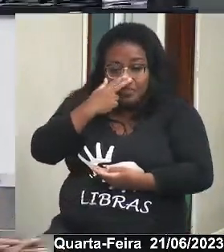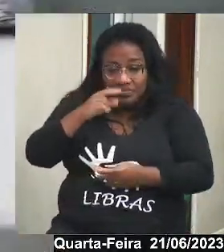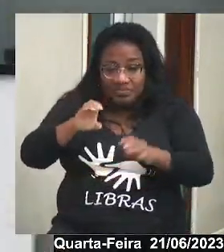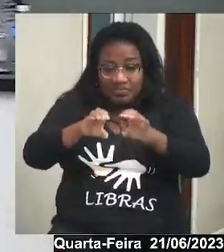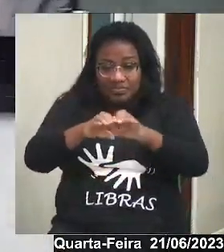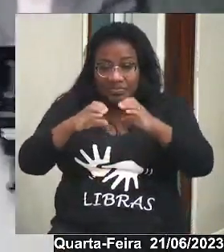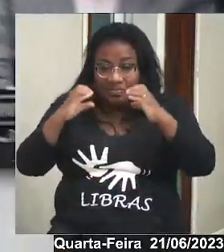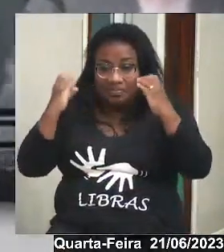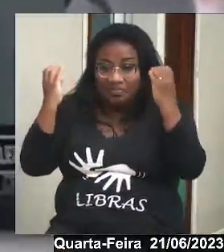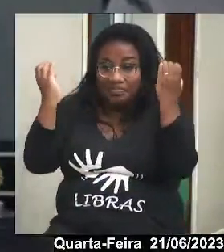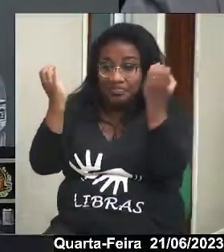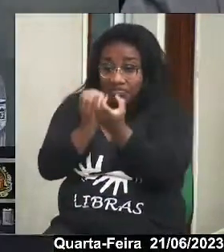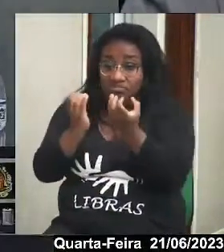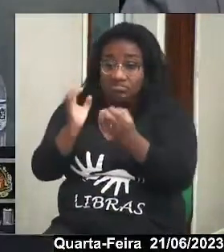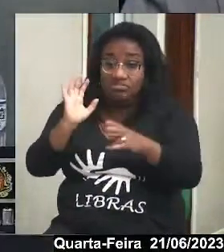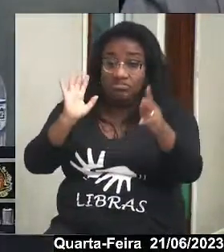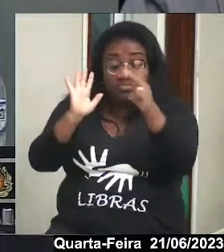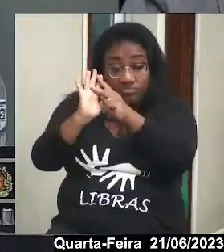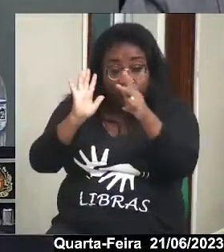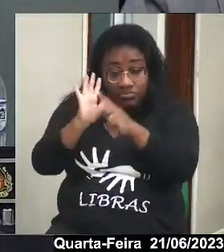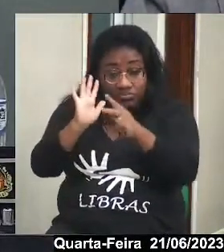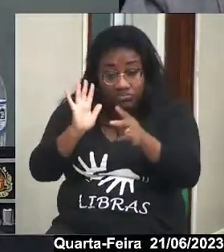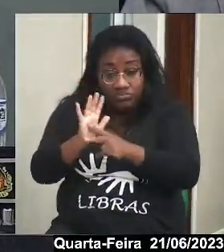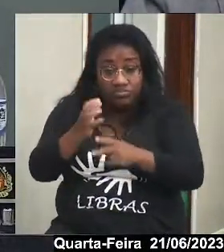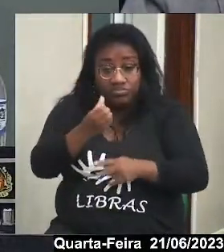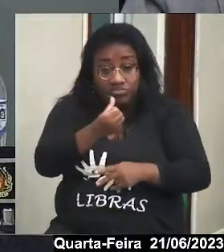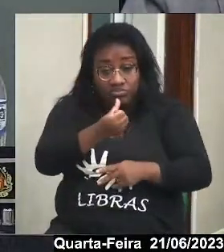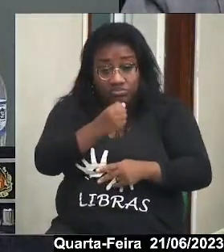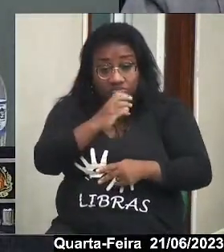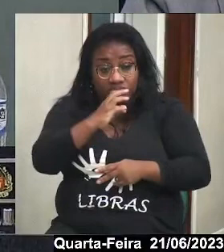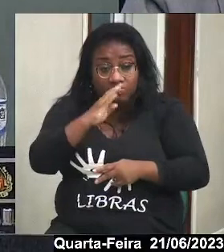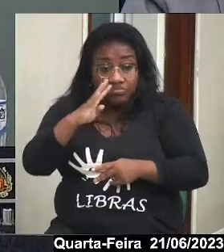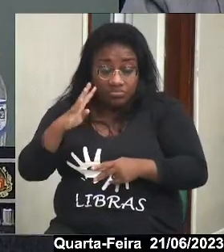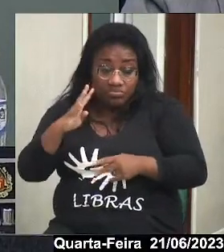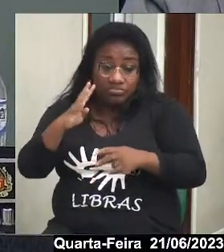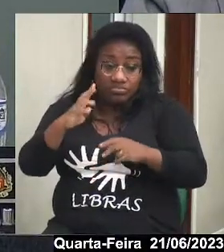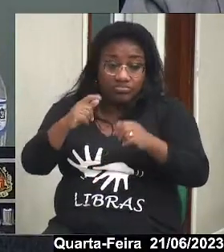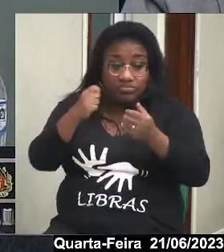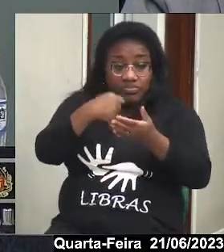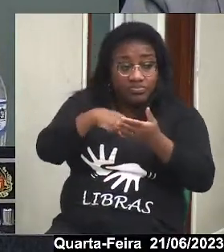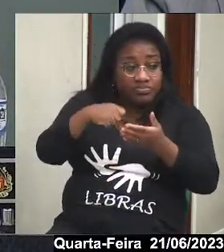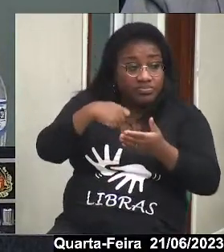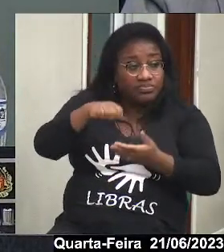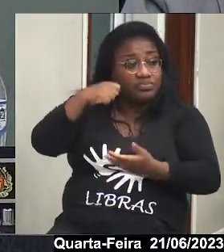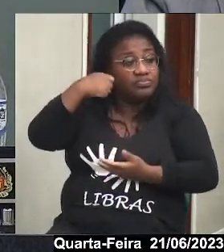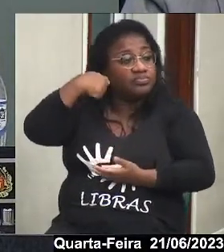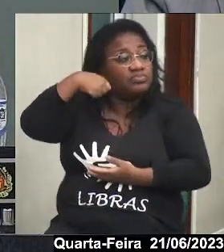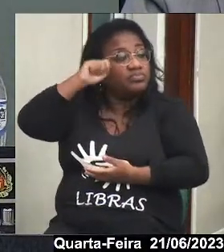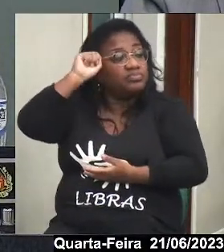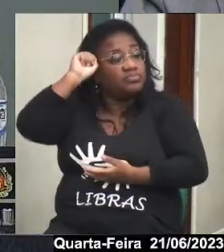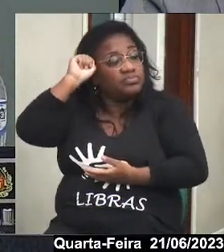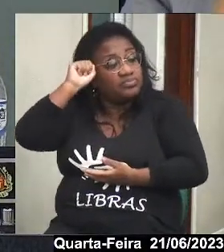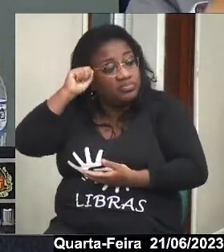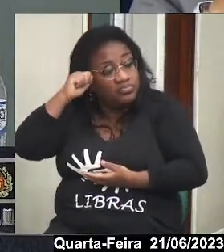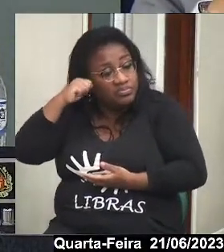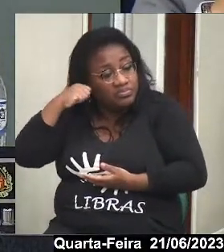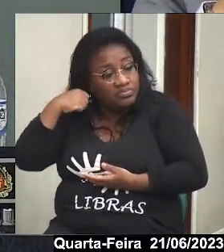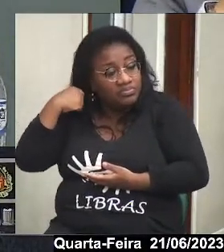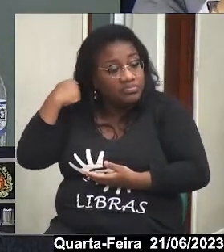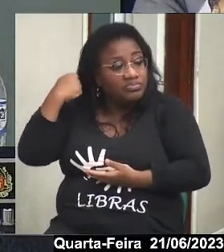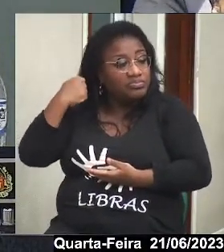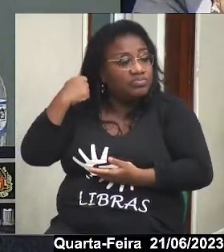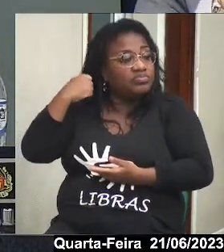Parecer da Comissão Mista Permanente, projeto de lei 64/2023, autoria vereadora Aline Lima dos